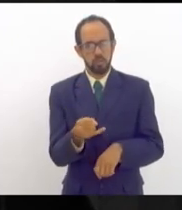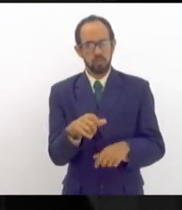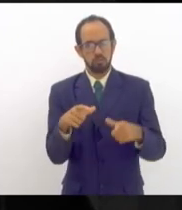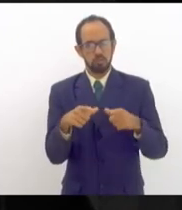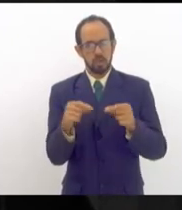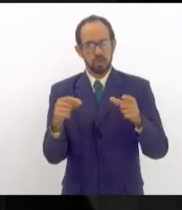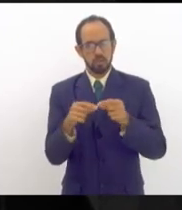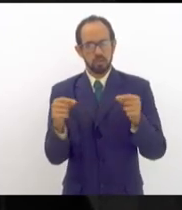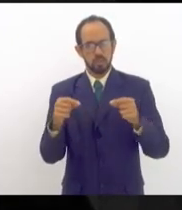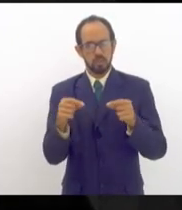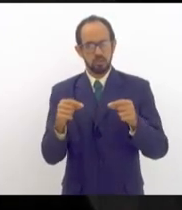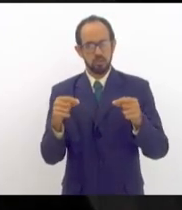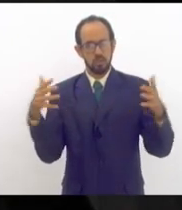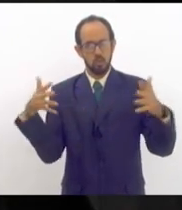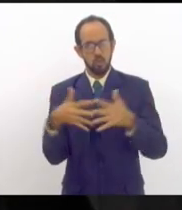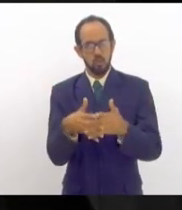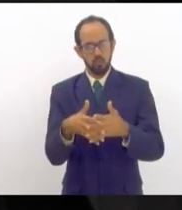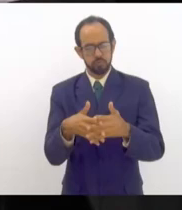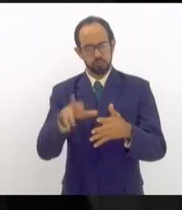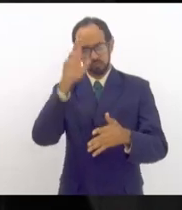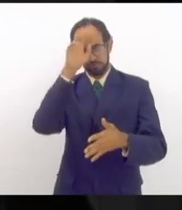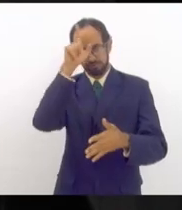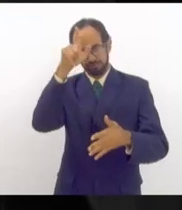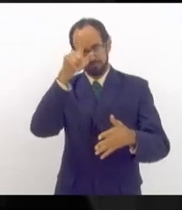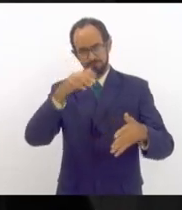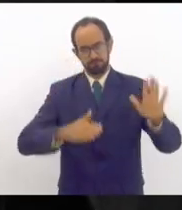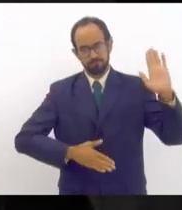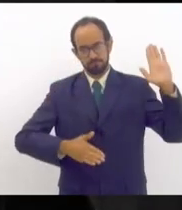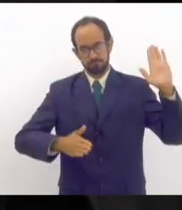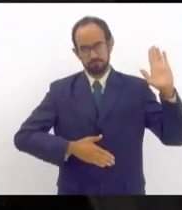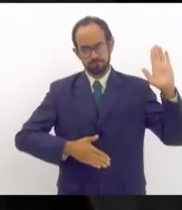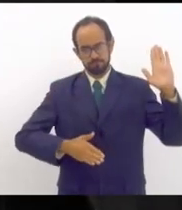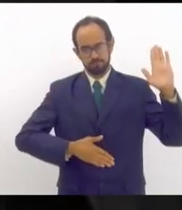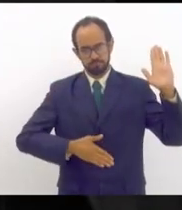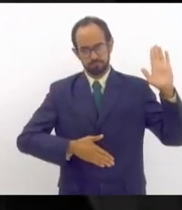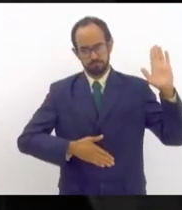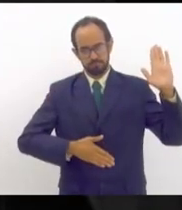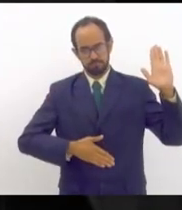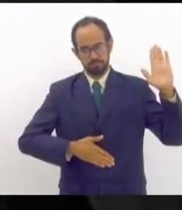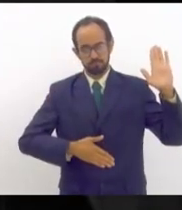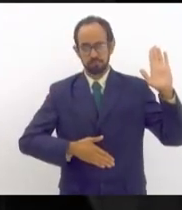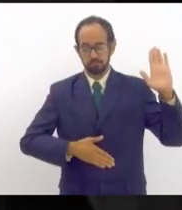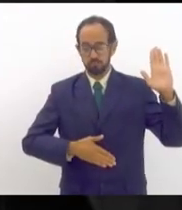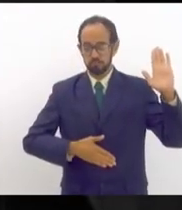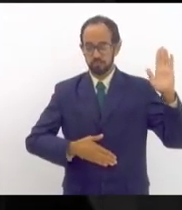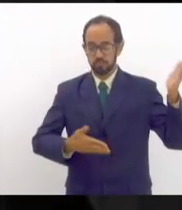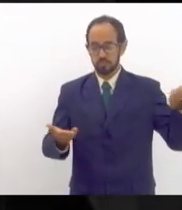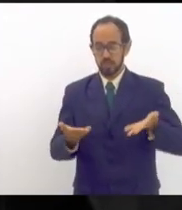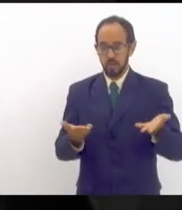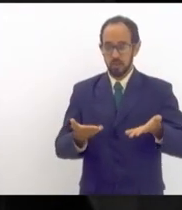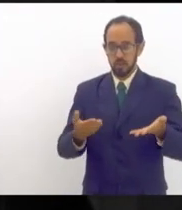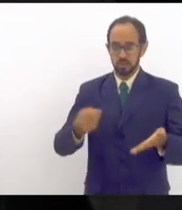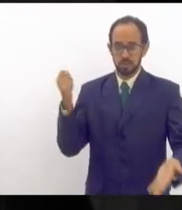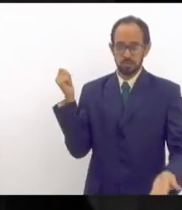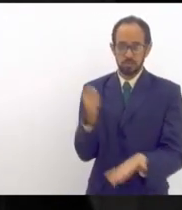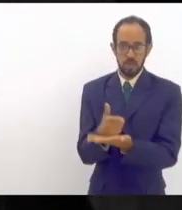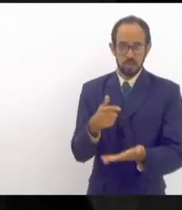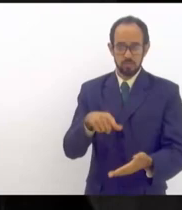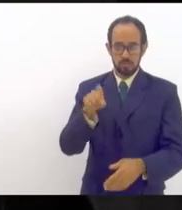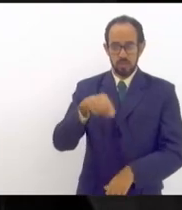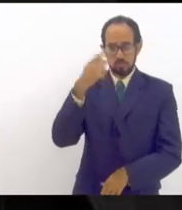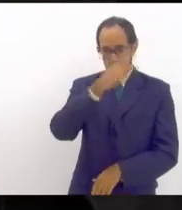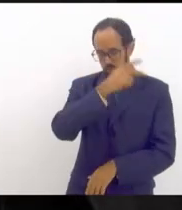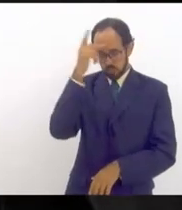foram confundidos com a rua Ceres com baderneiros e estão pagando e são pessoas